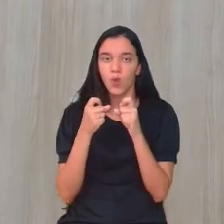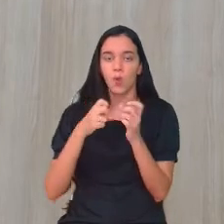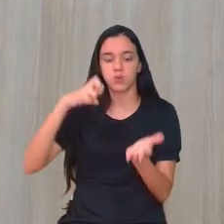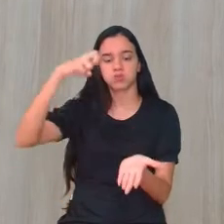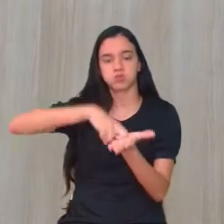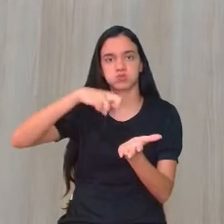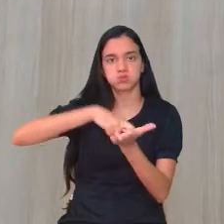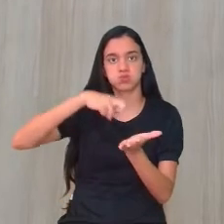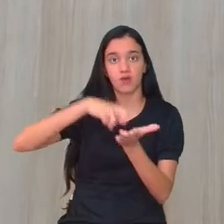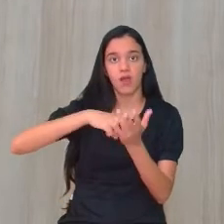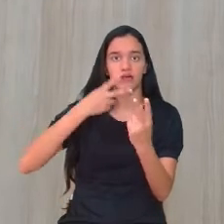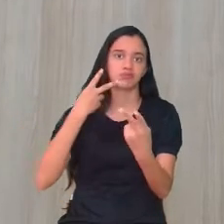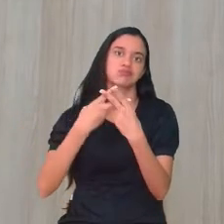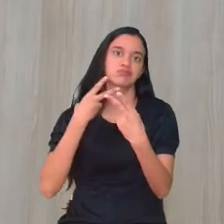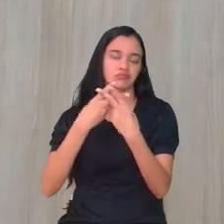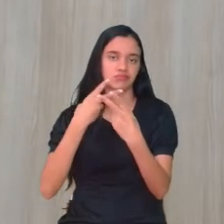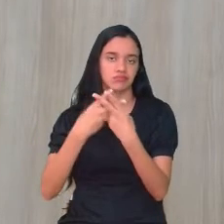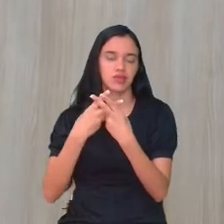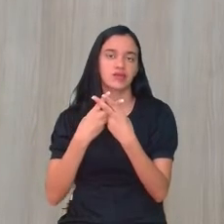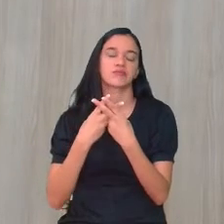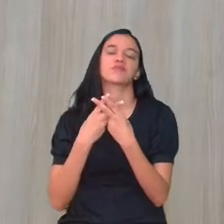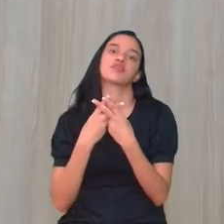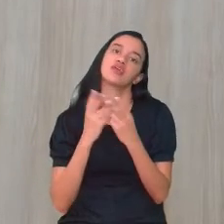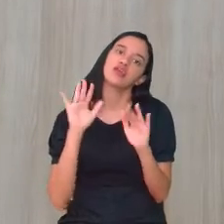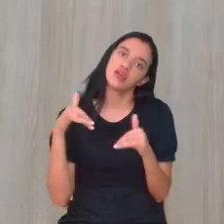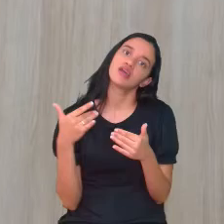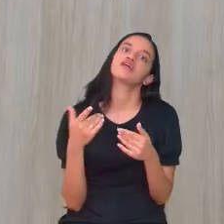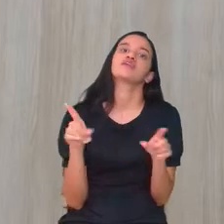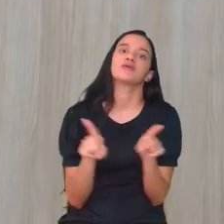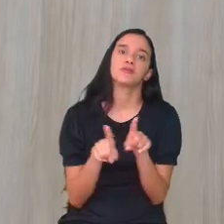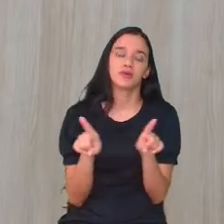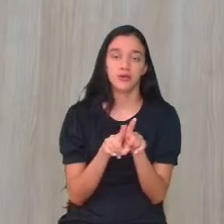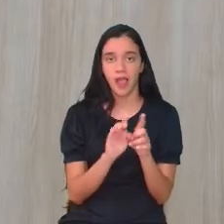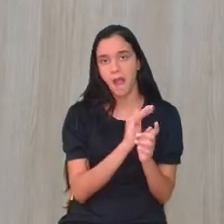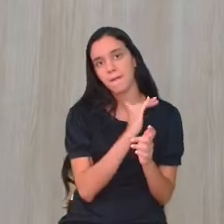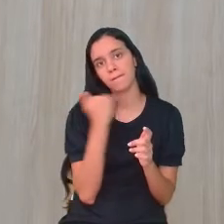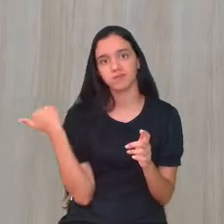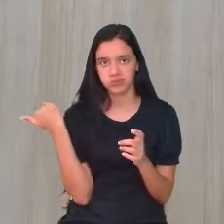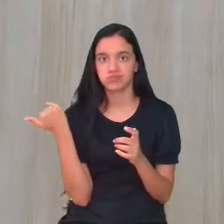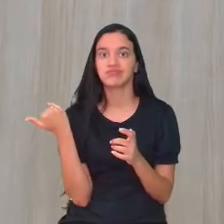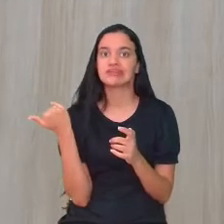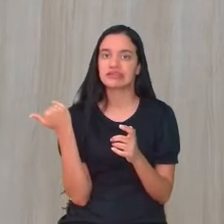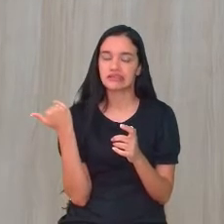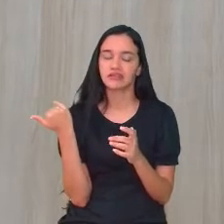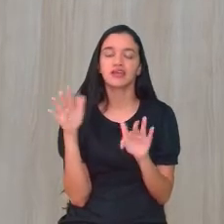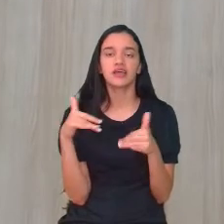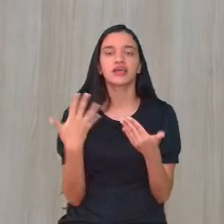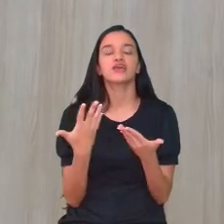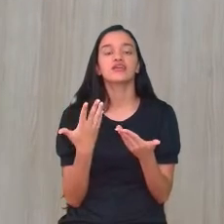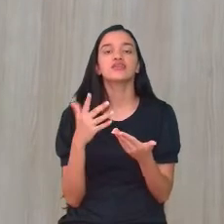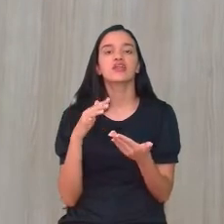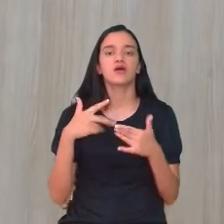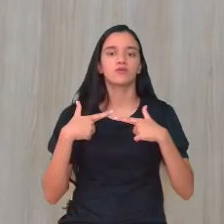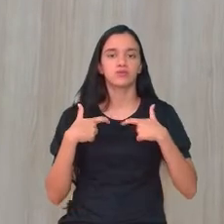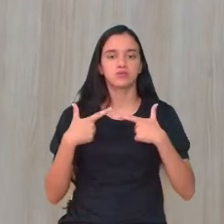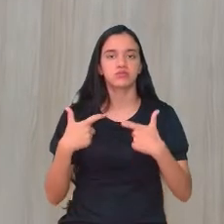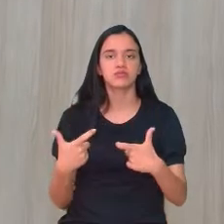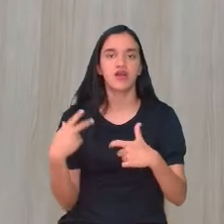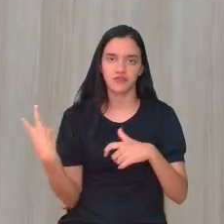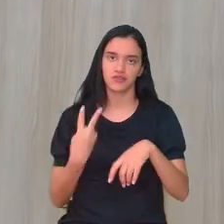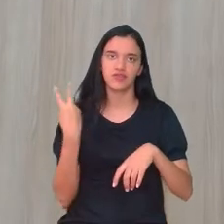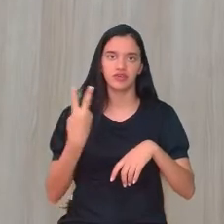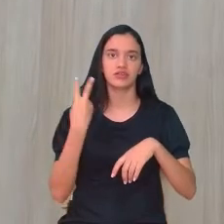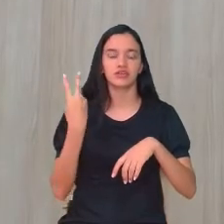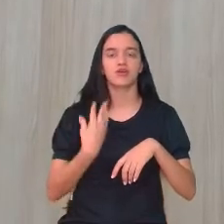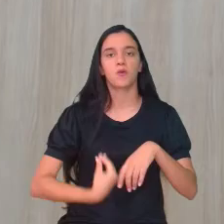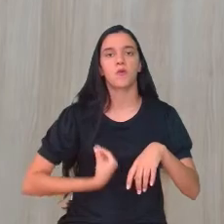punição, cadeia e, nos casos mais extremos, até a morte. Valorizavam a guerra, pois viam a vida como um